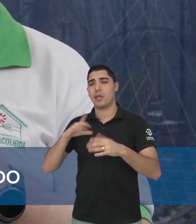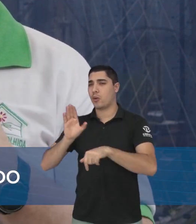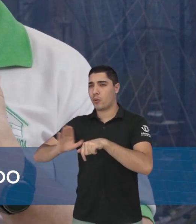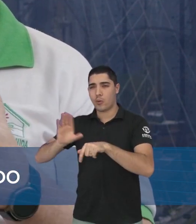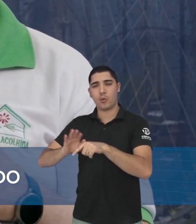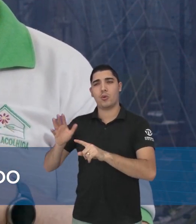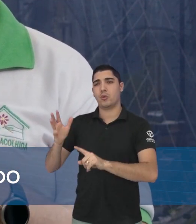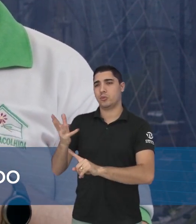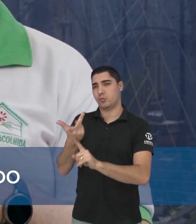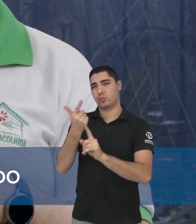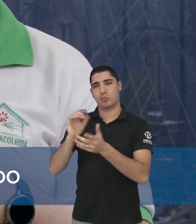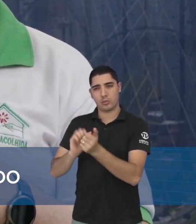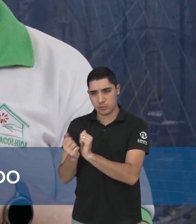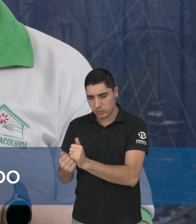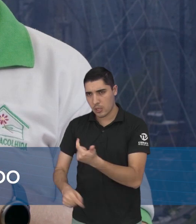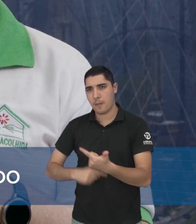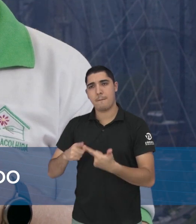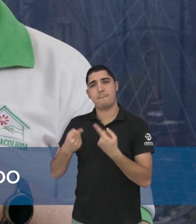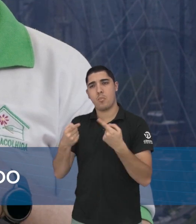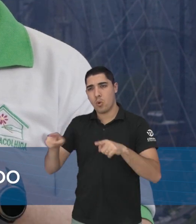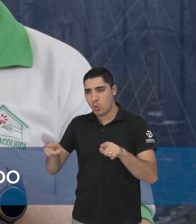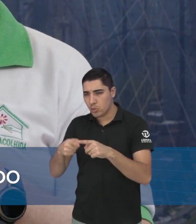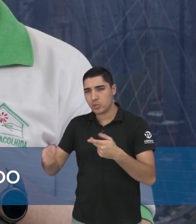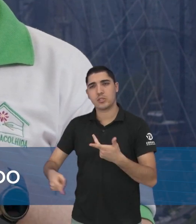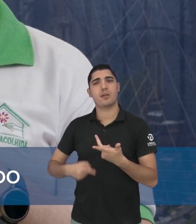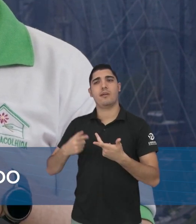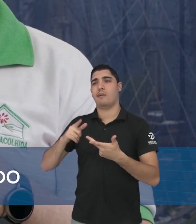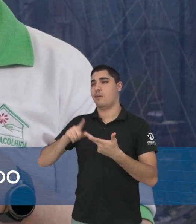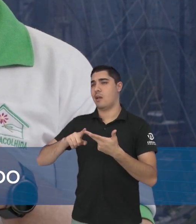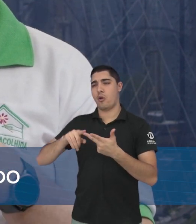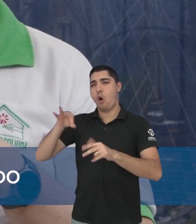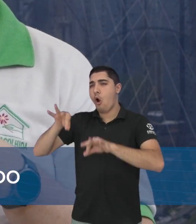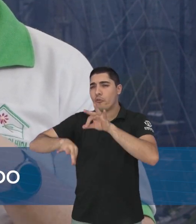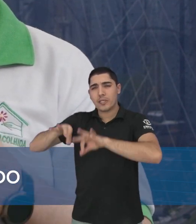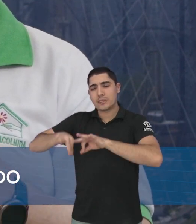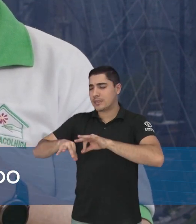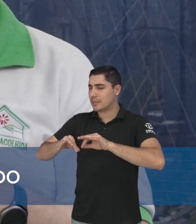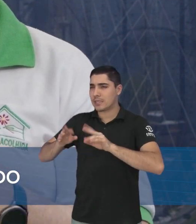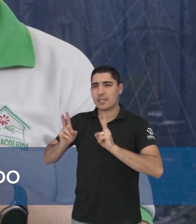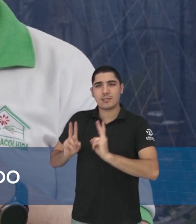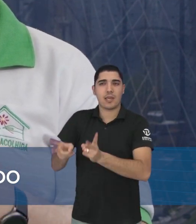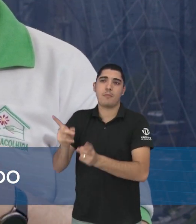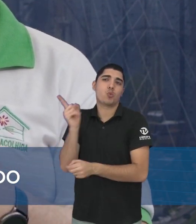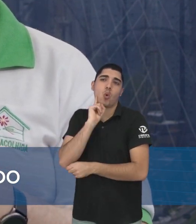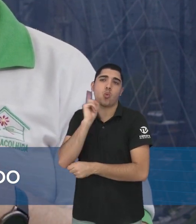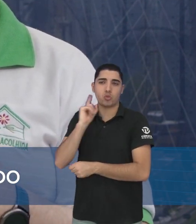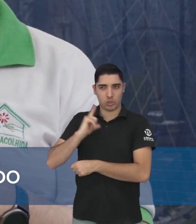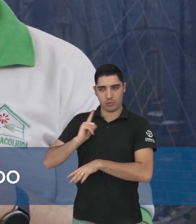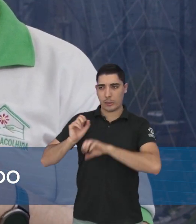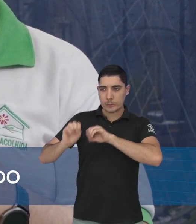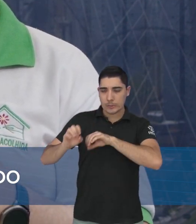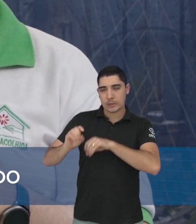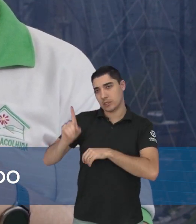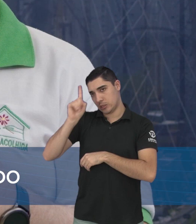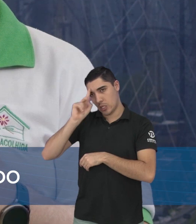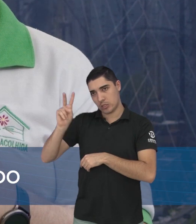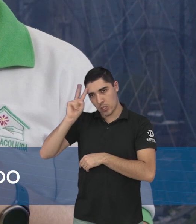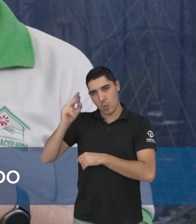artesanato, música, oficinas a semana inteira, tudo para poder trazer